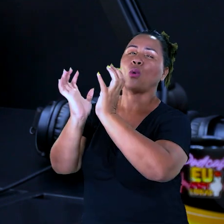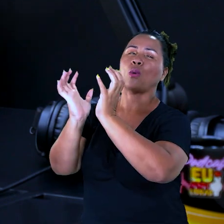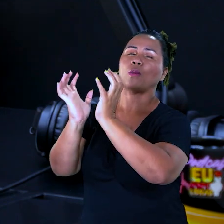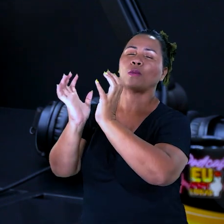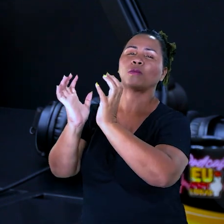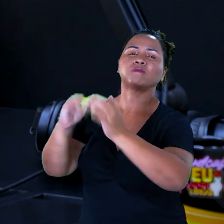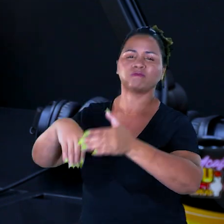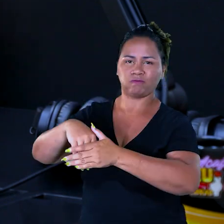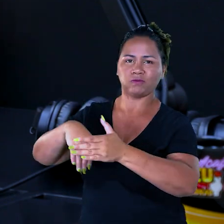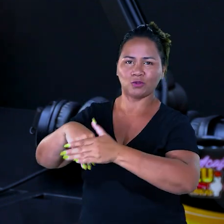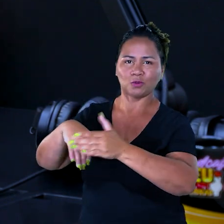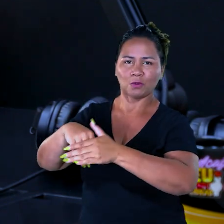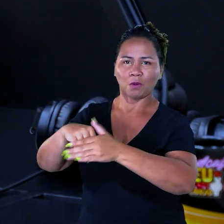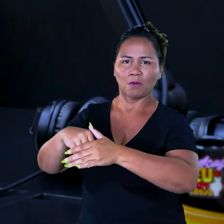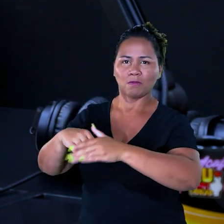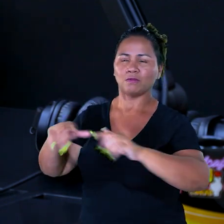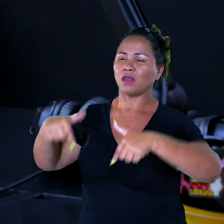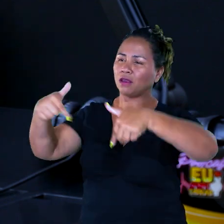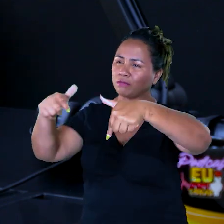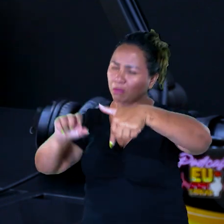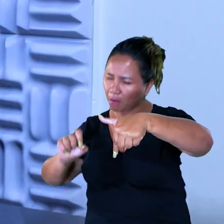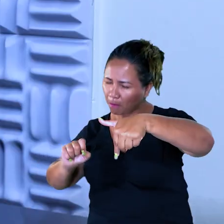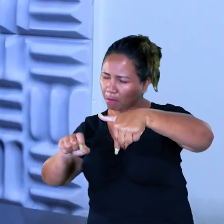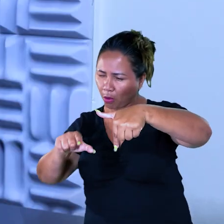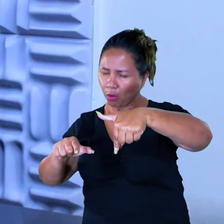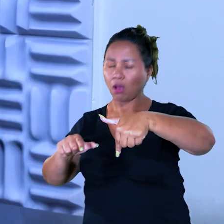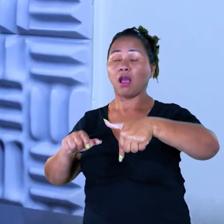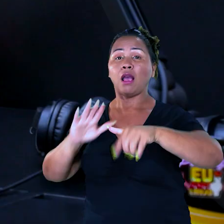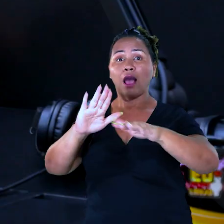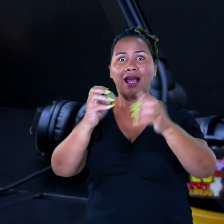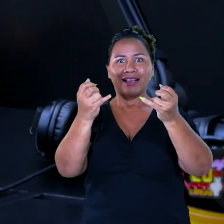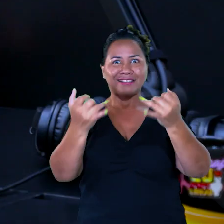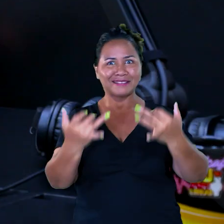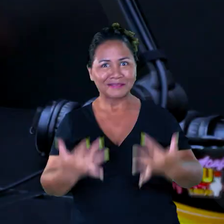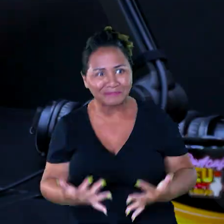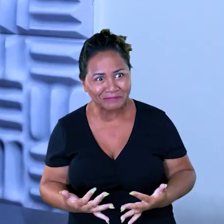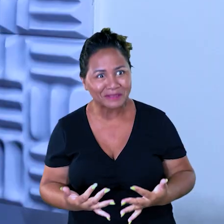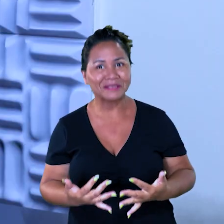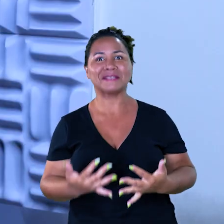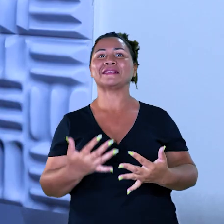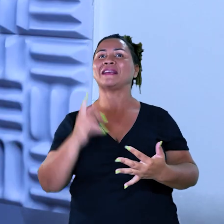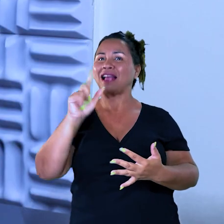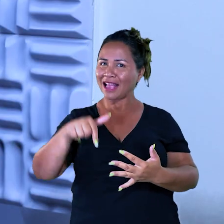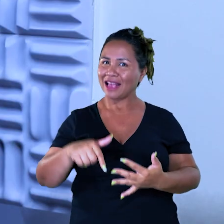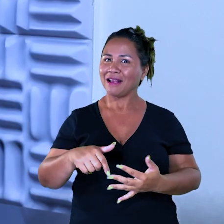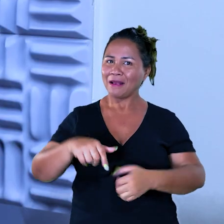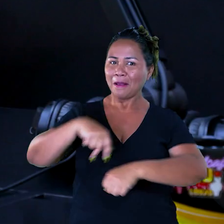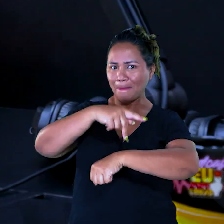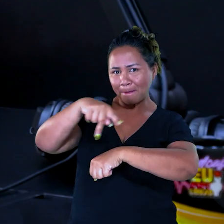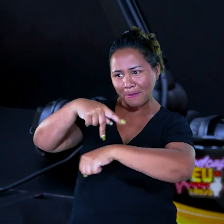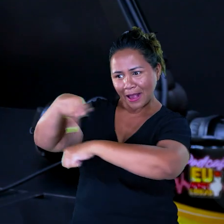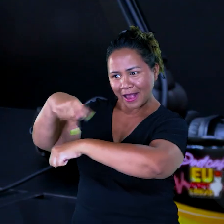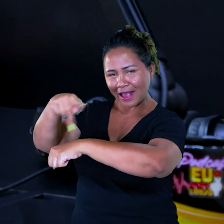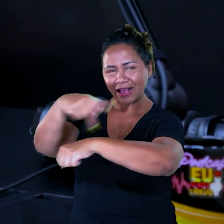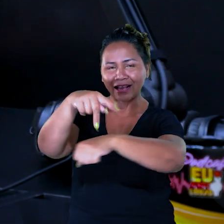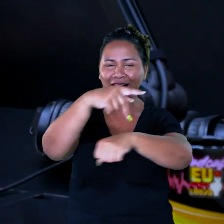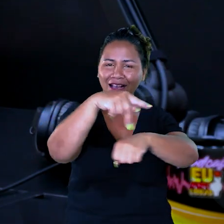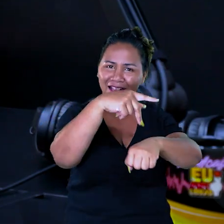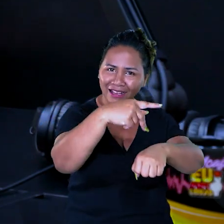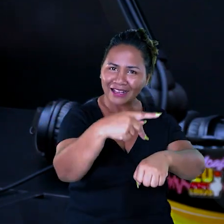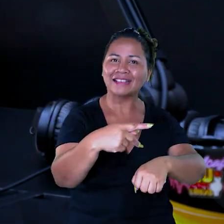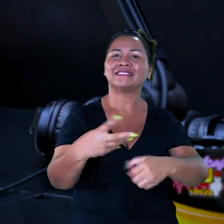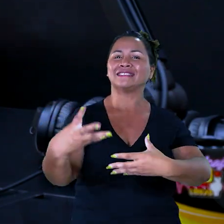trabalha a questão assim, do cenário de jogadores, a Olha gente que explica os legal. países, Gente, né, isso que é são tão especial. os países que fazem